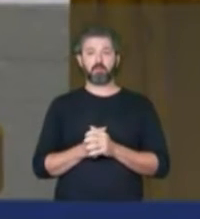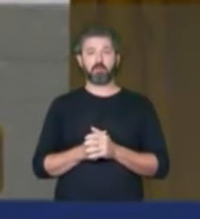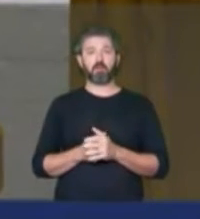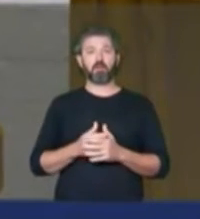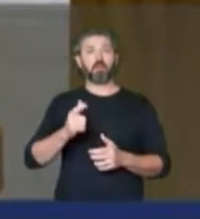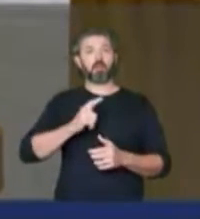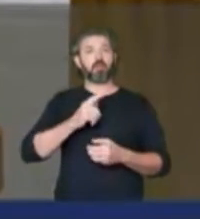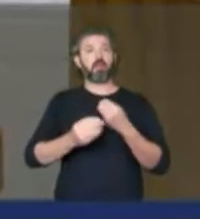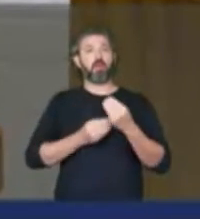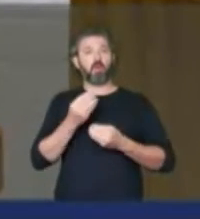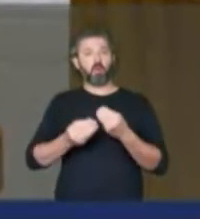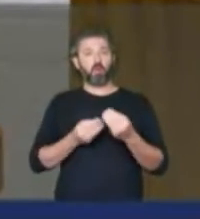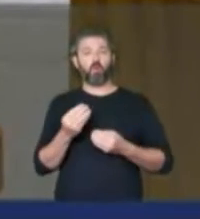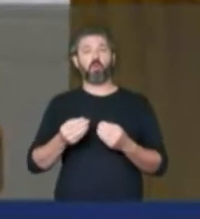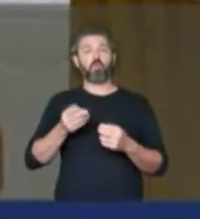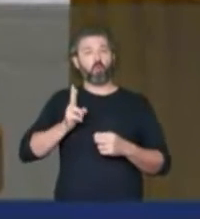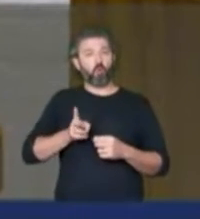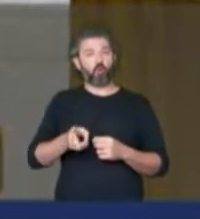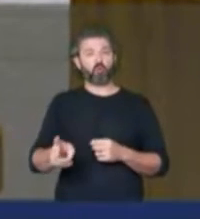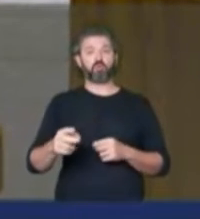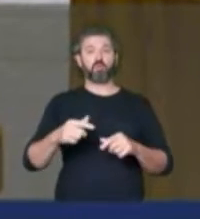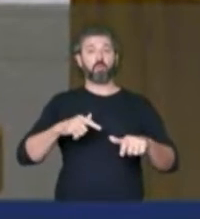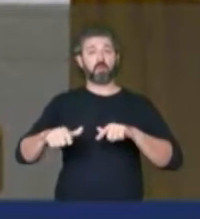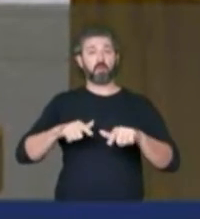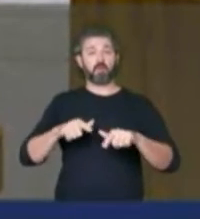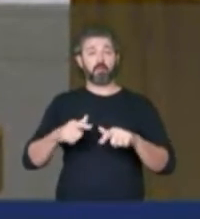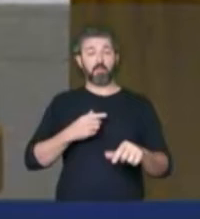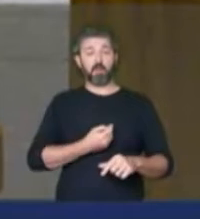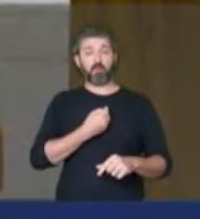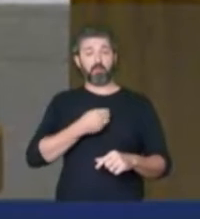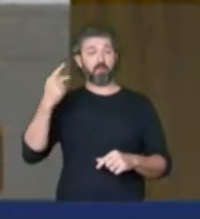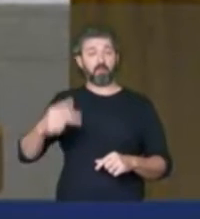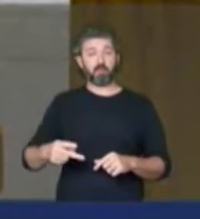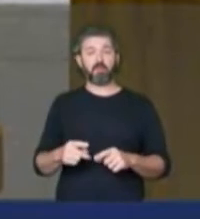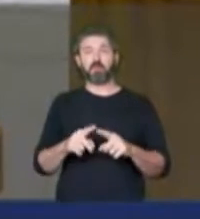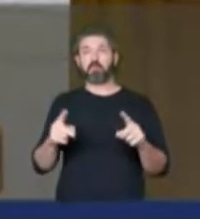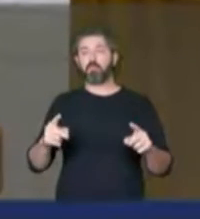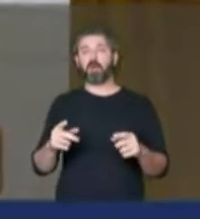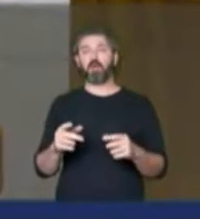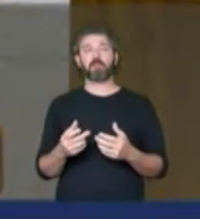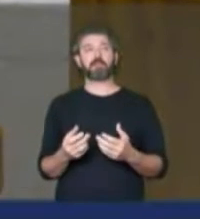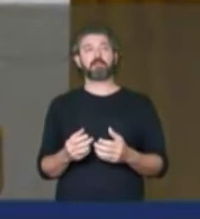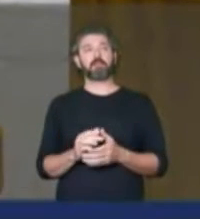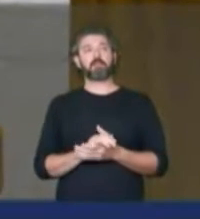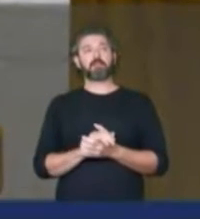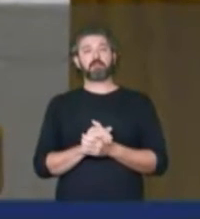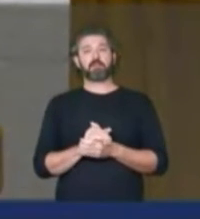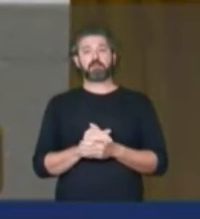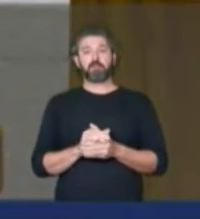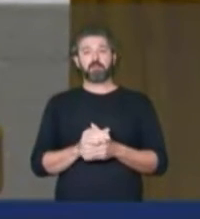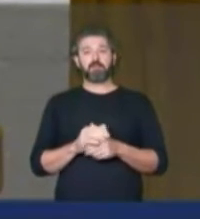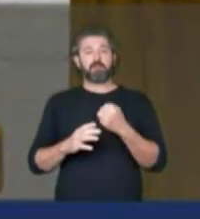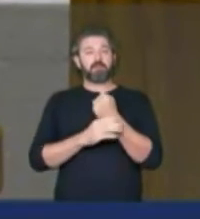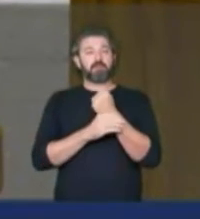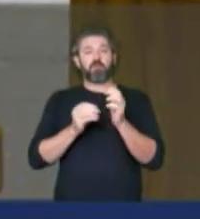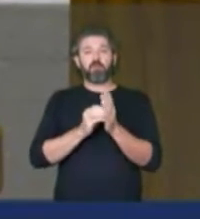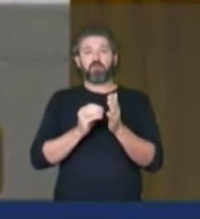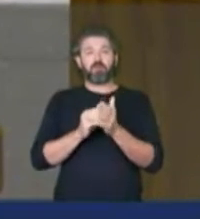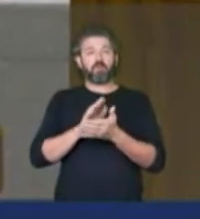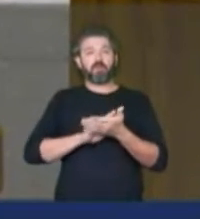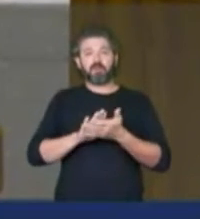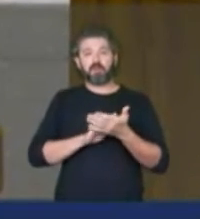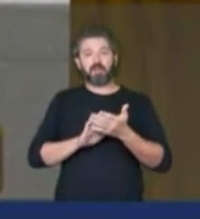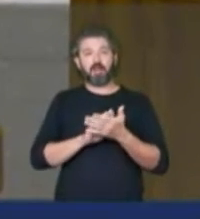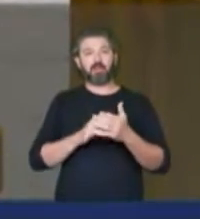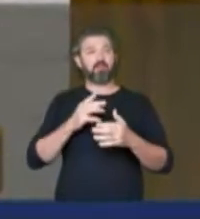ter condição, né, de seguir o seu trabalho e a sua vida sem ter insegurança de nem ao menos